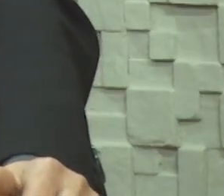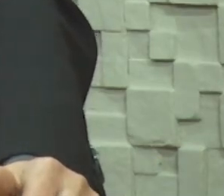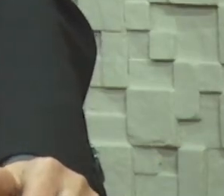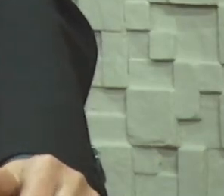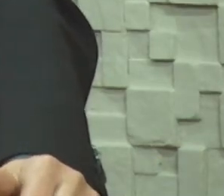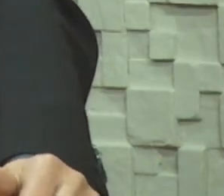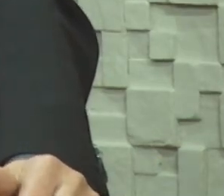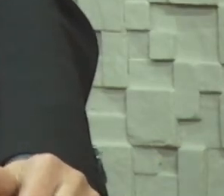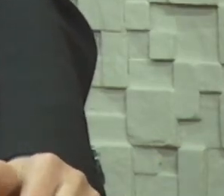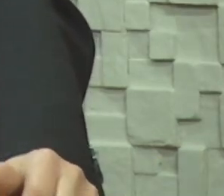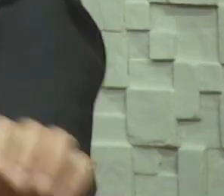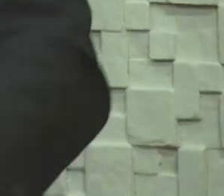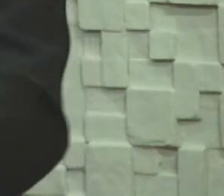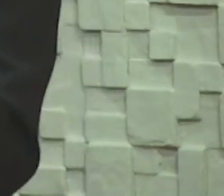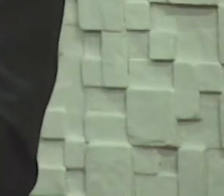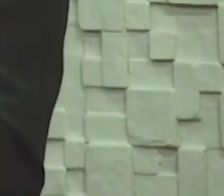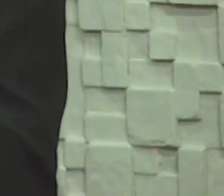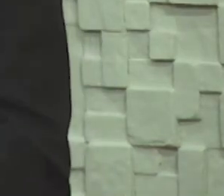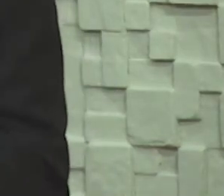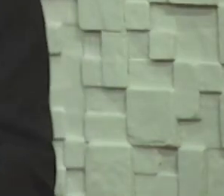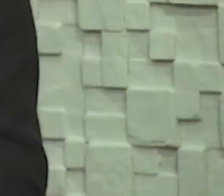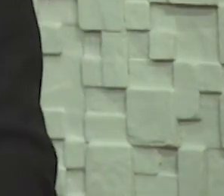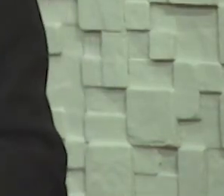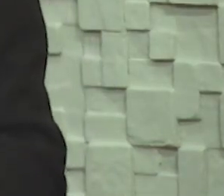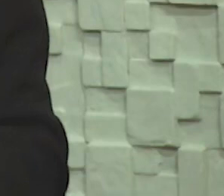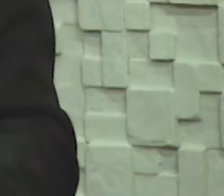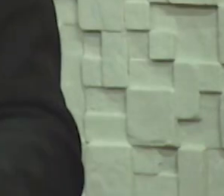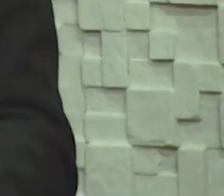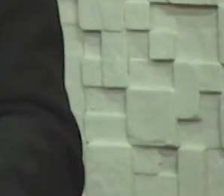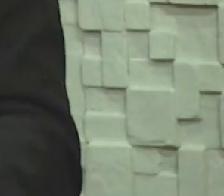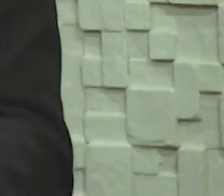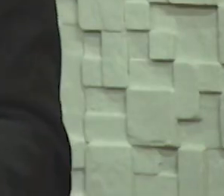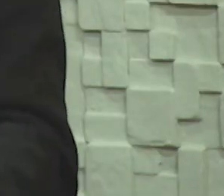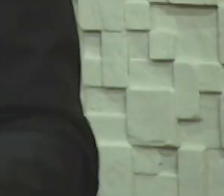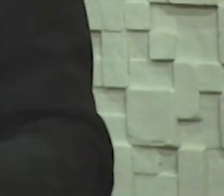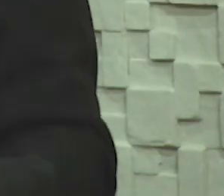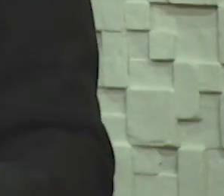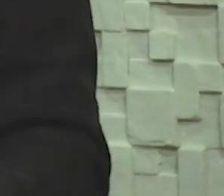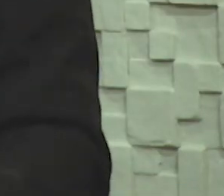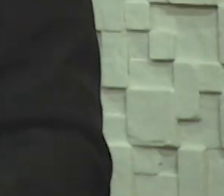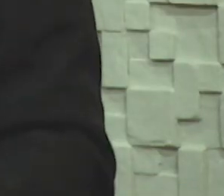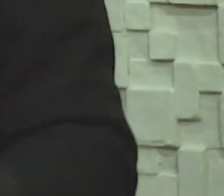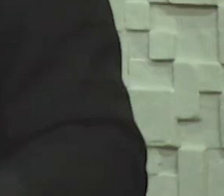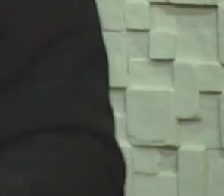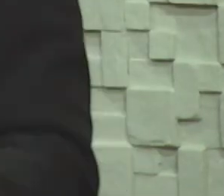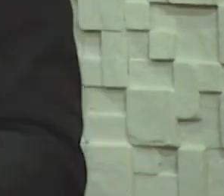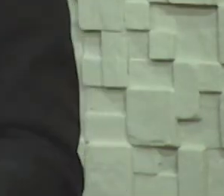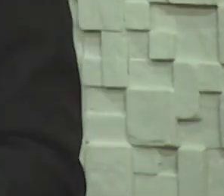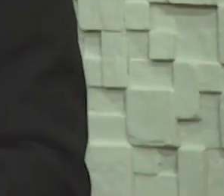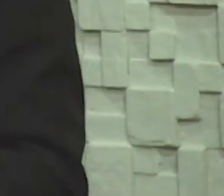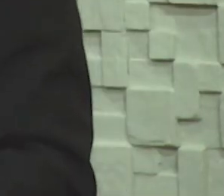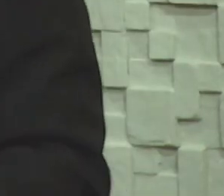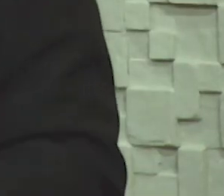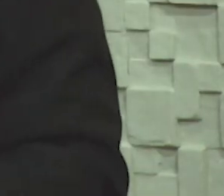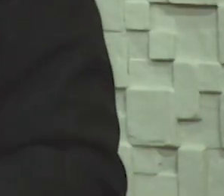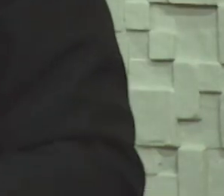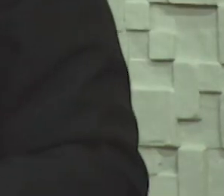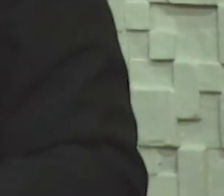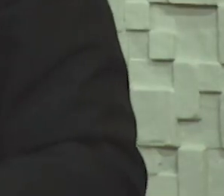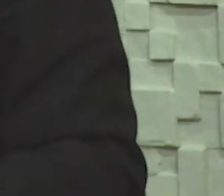acomete oito crianças em cada mil nascidos vivos então aqui nossa comemoração né a esses